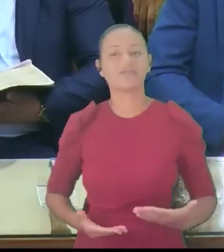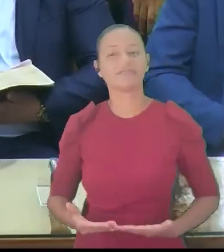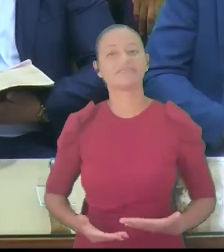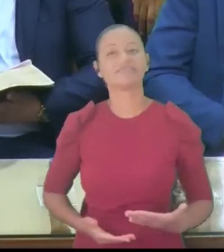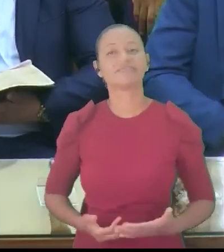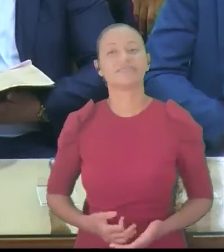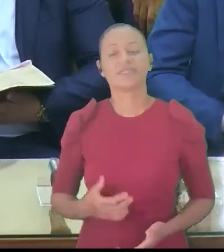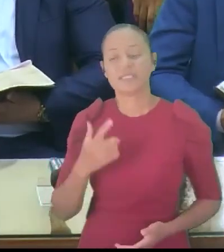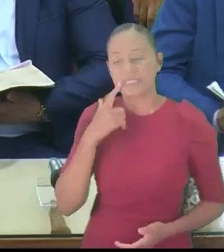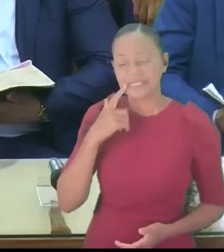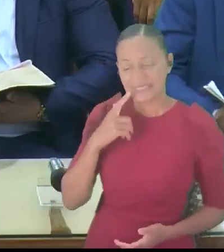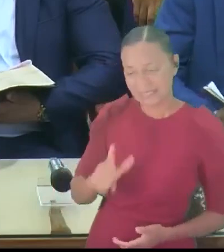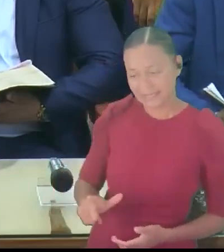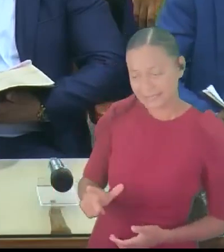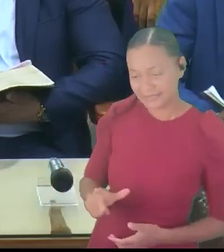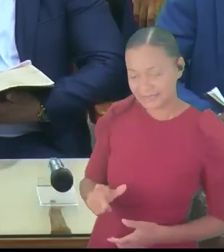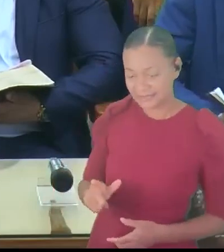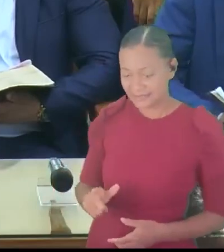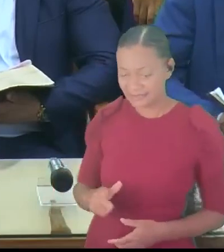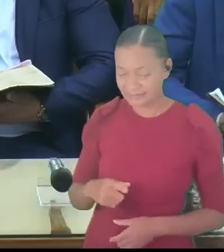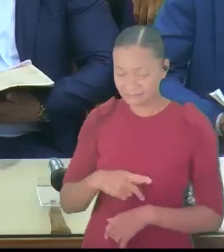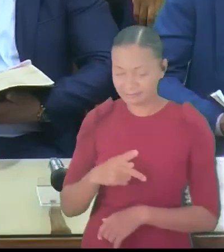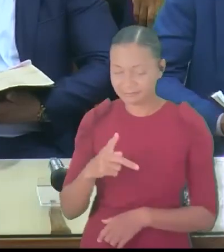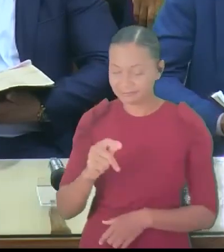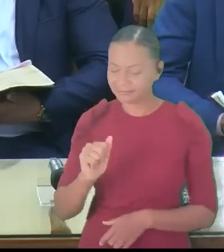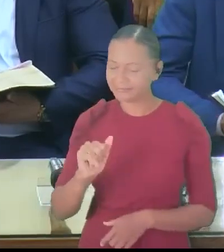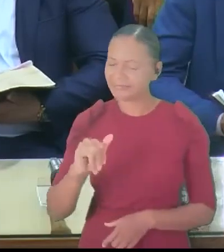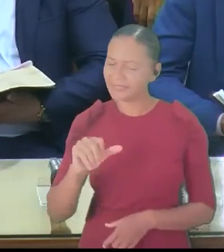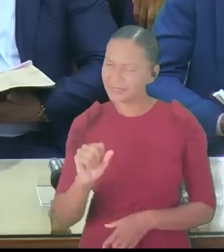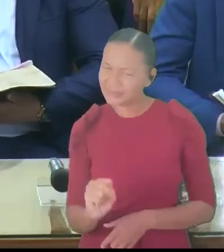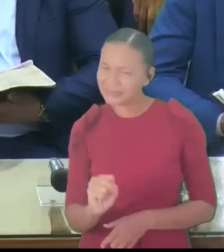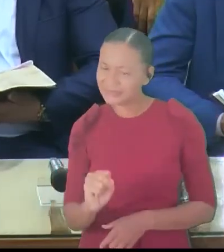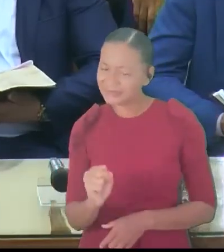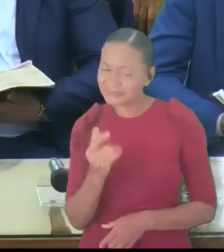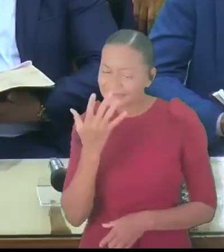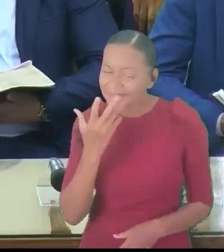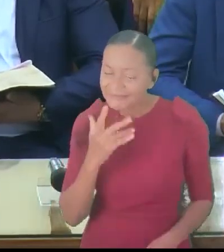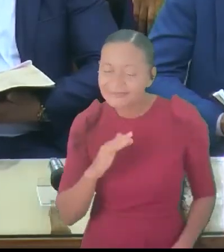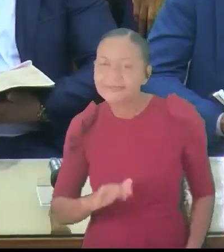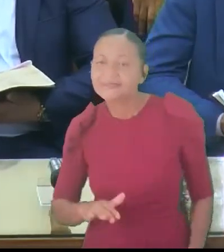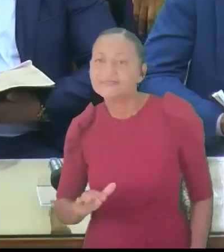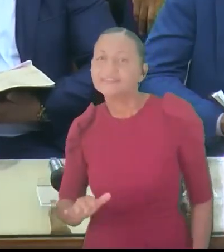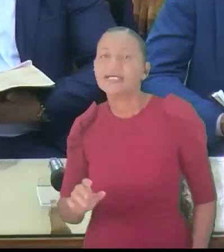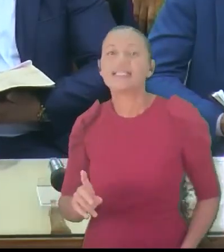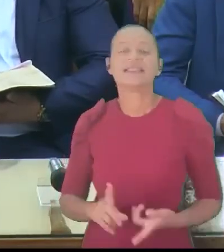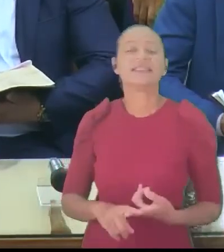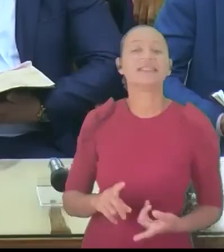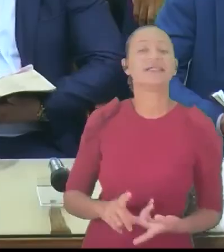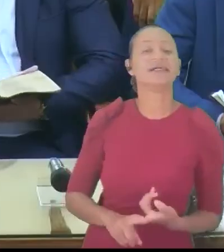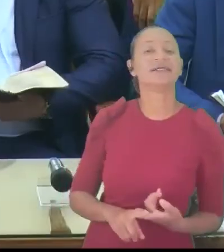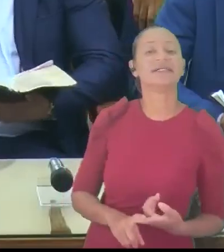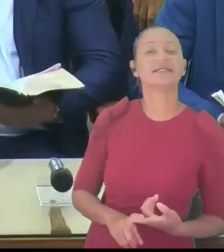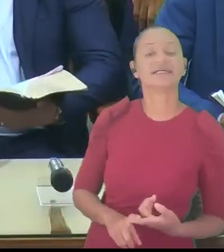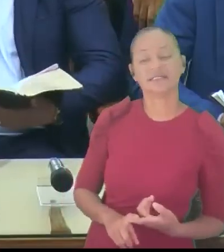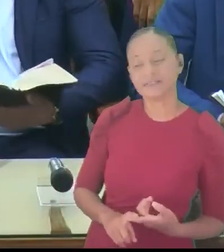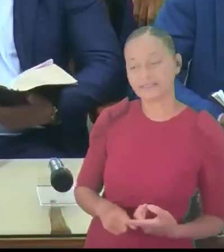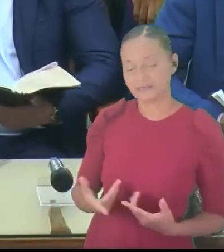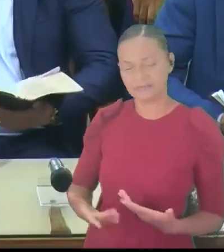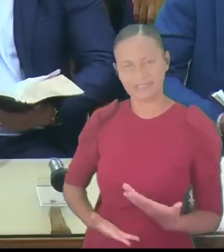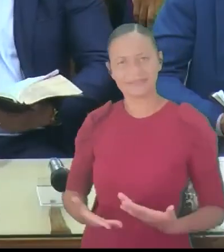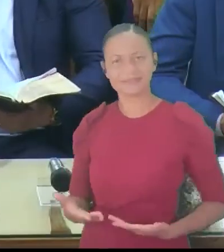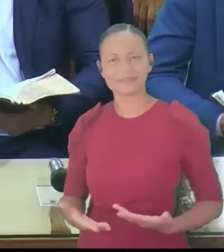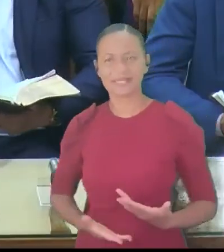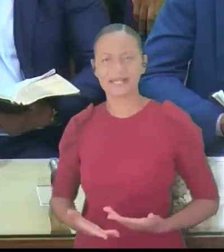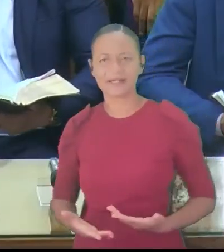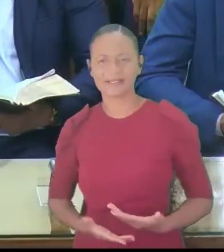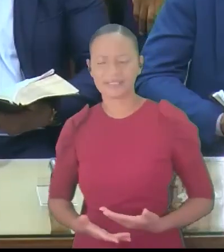No grego, tanto dá para país, no grego, tanto dá para criança, como dá para criado. Tem diferença